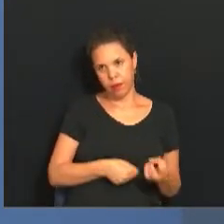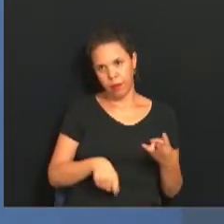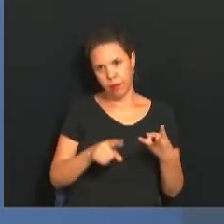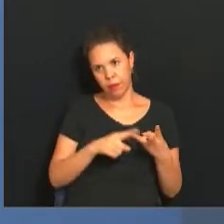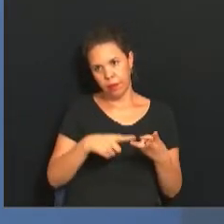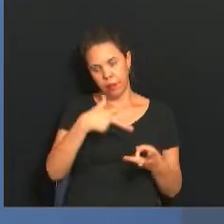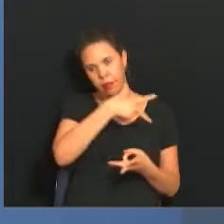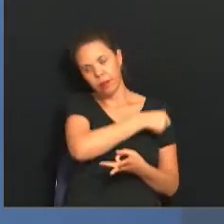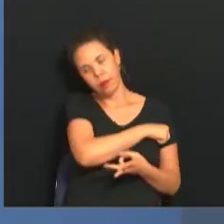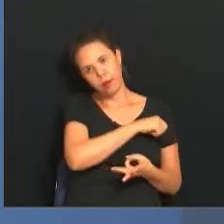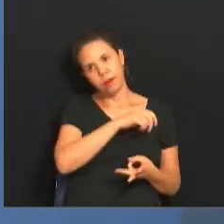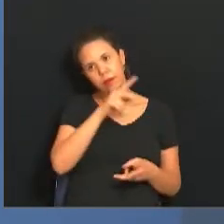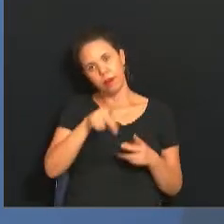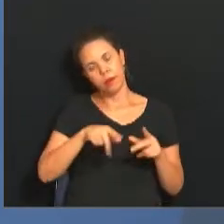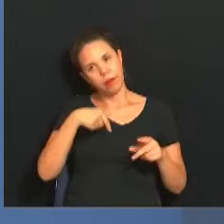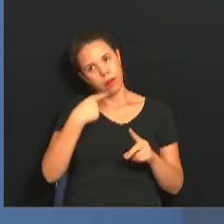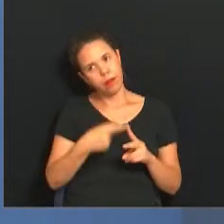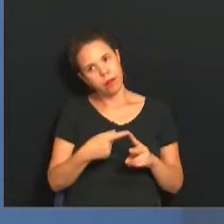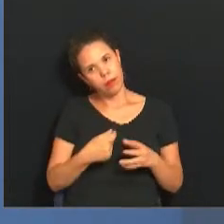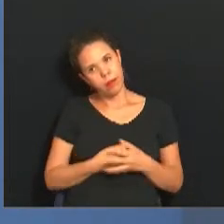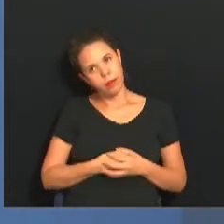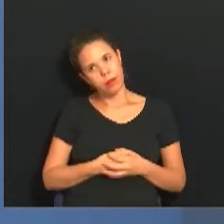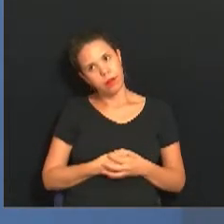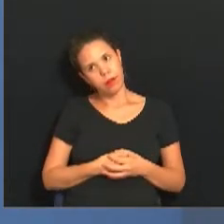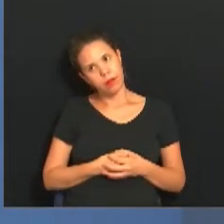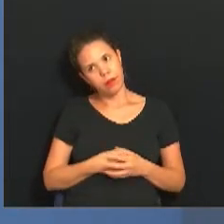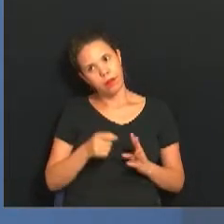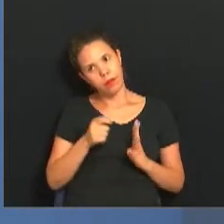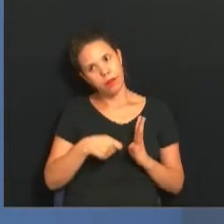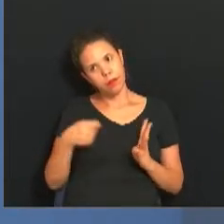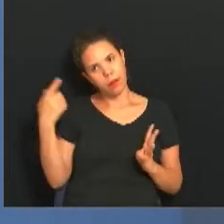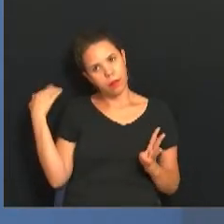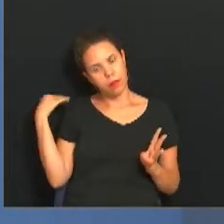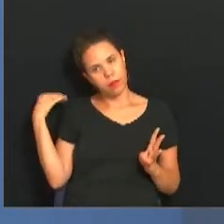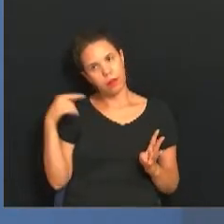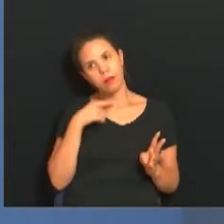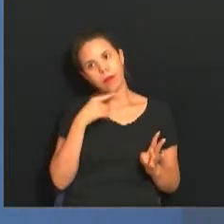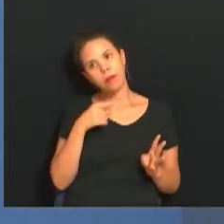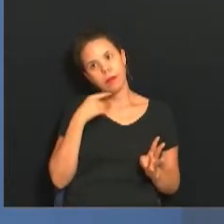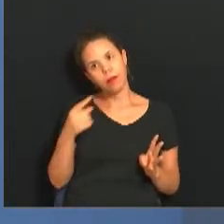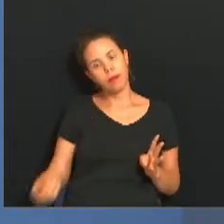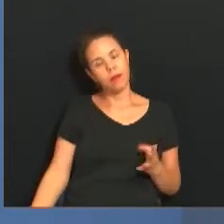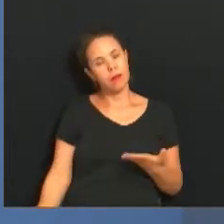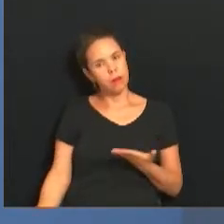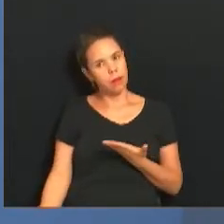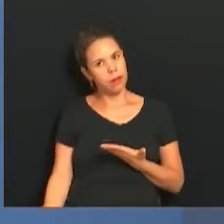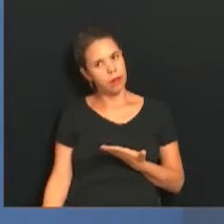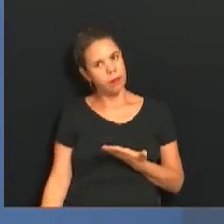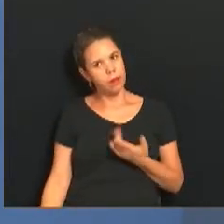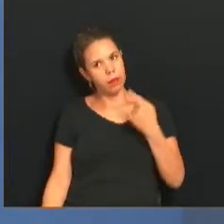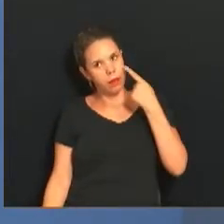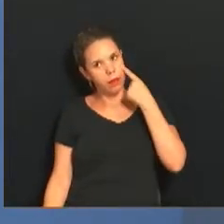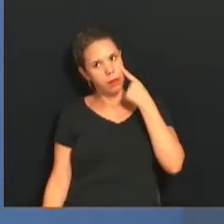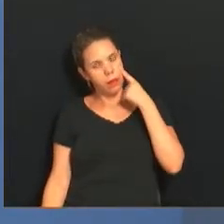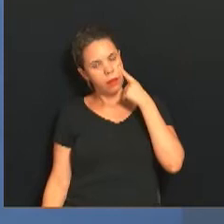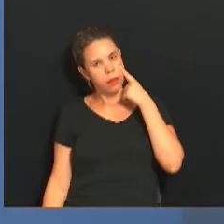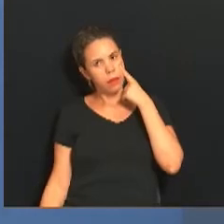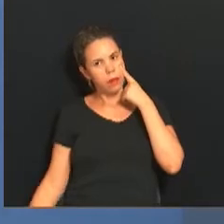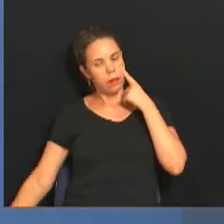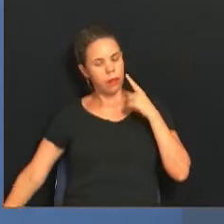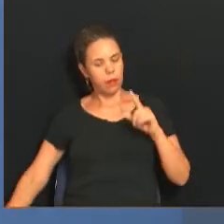ou seja, aquele reforço há 4 meses. Mais dúvidas? Então entre no site e aí você tem lá todos os